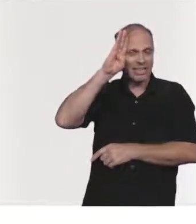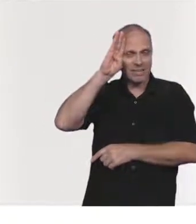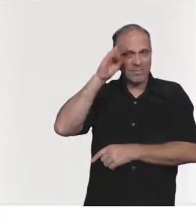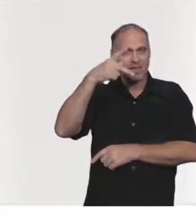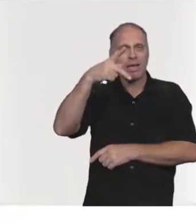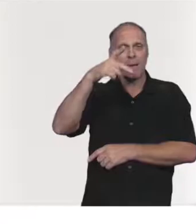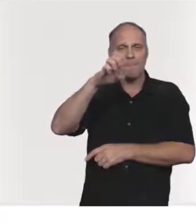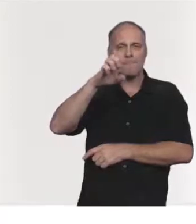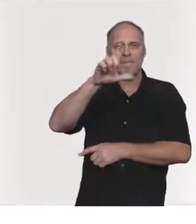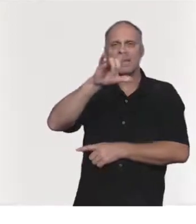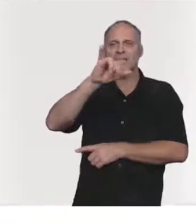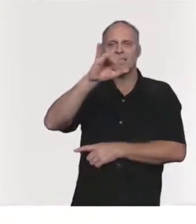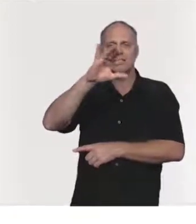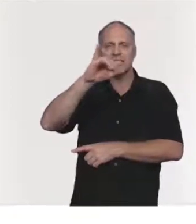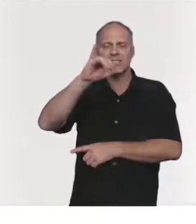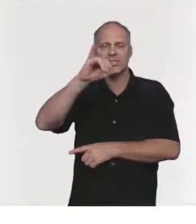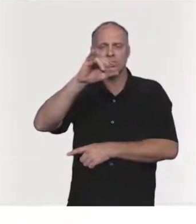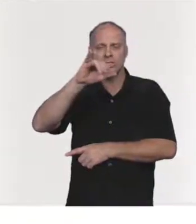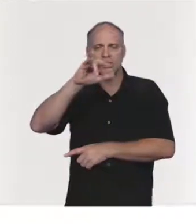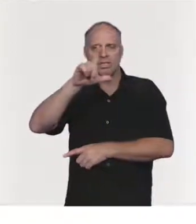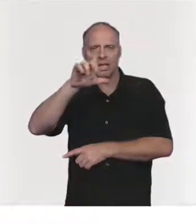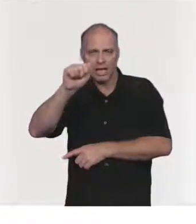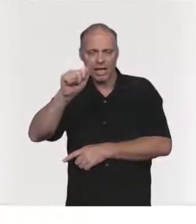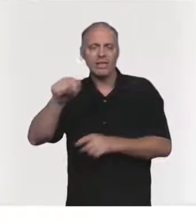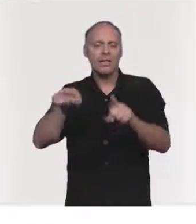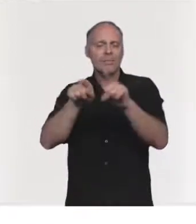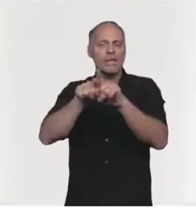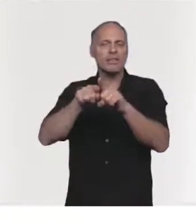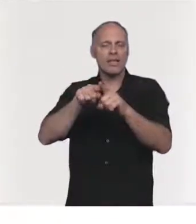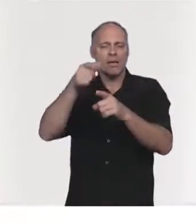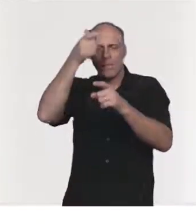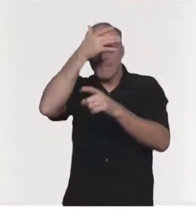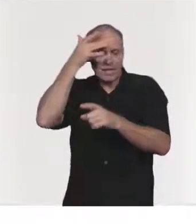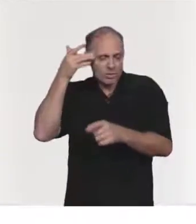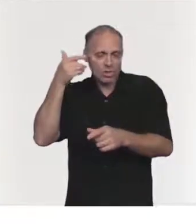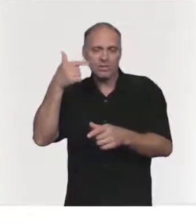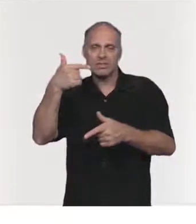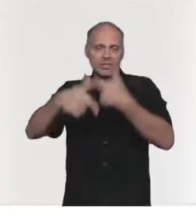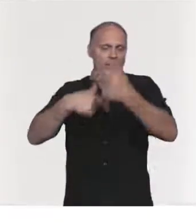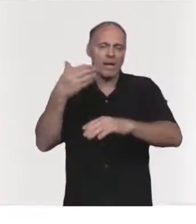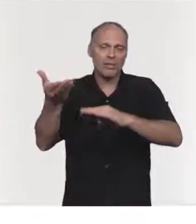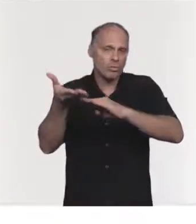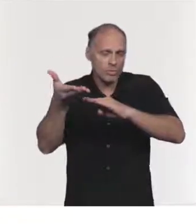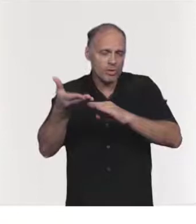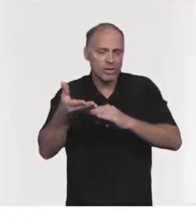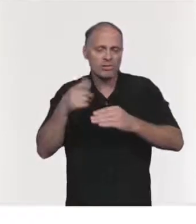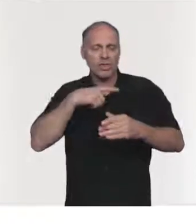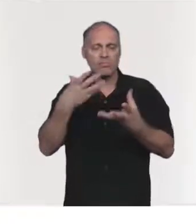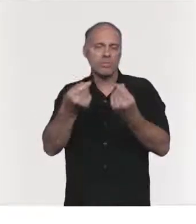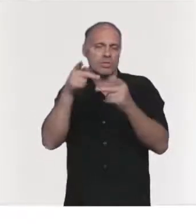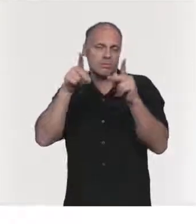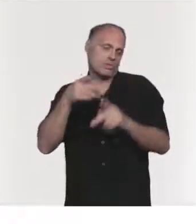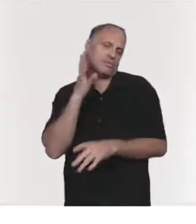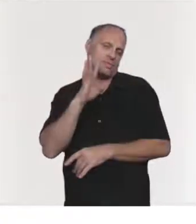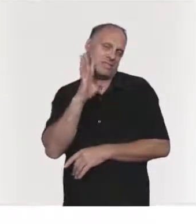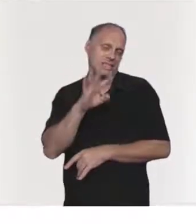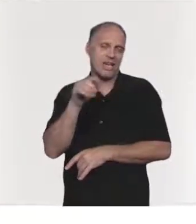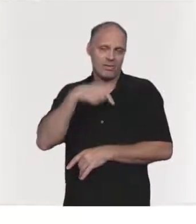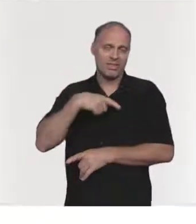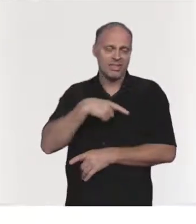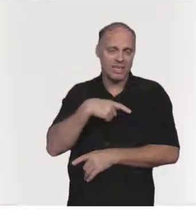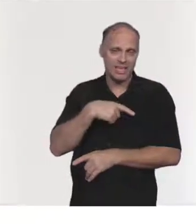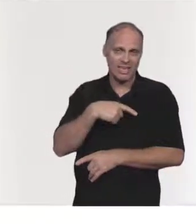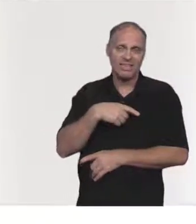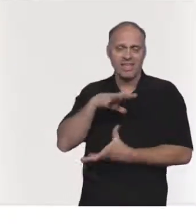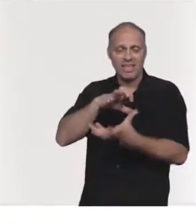Península, tem pessoas envolvidas com arte contemporânea, tem muita gente legal no